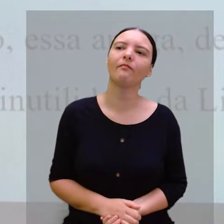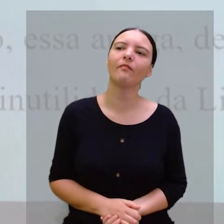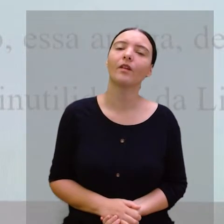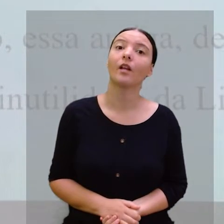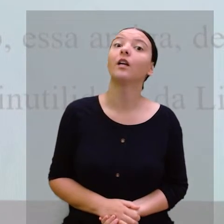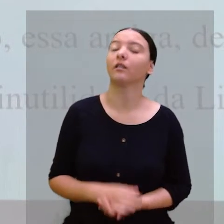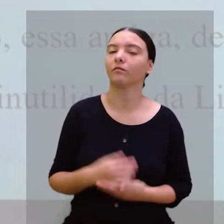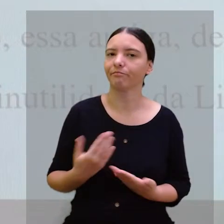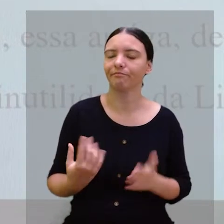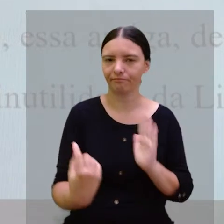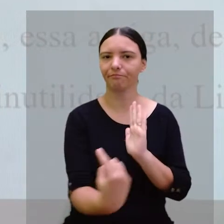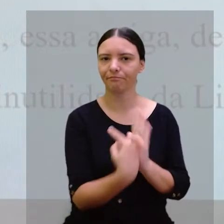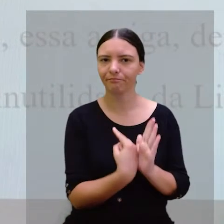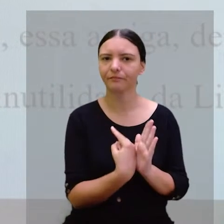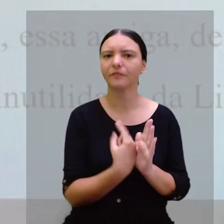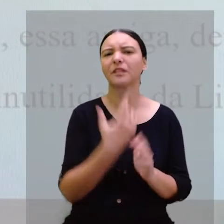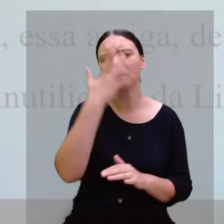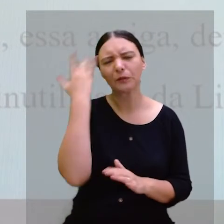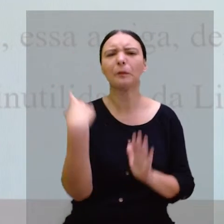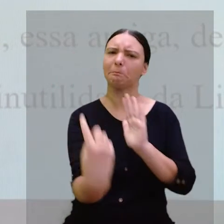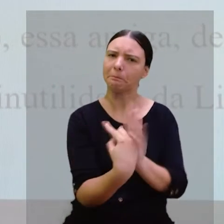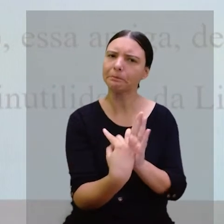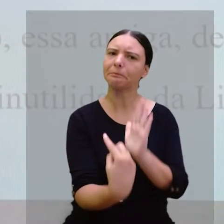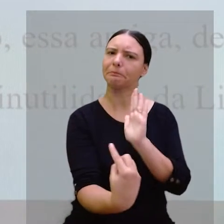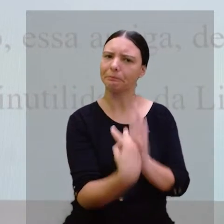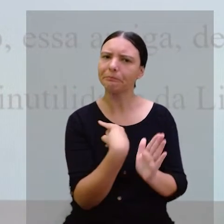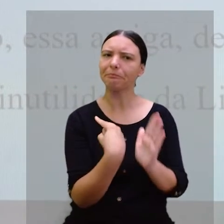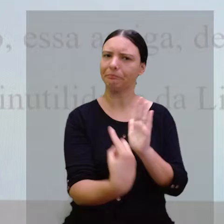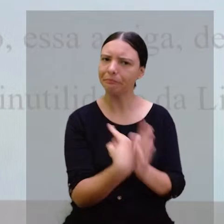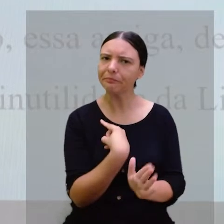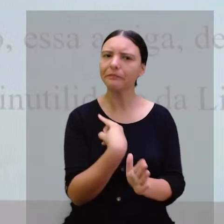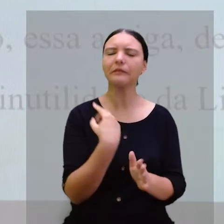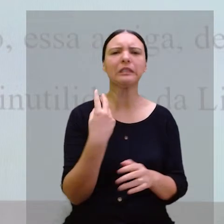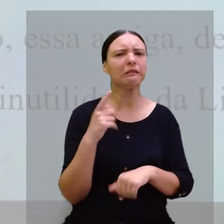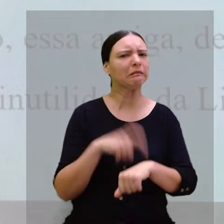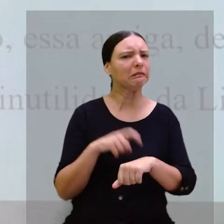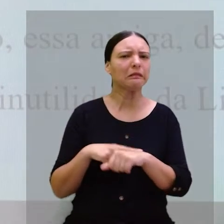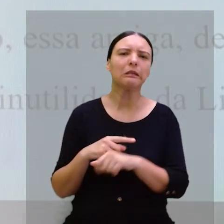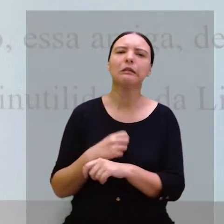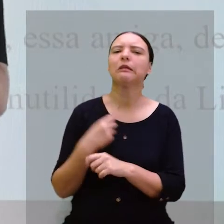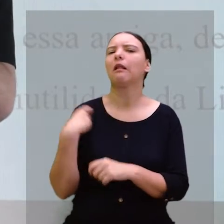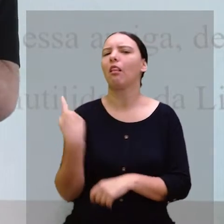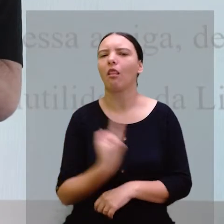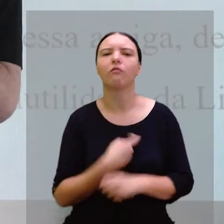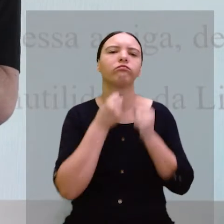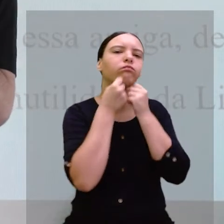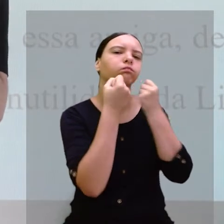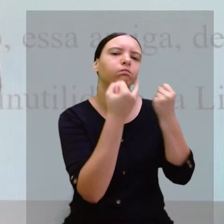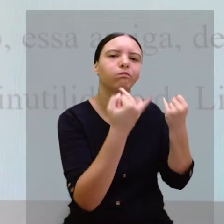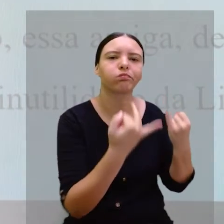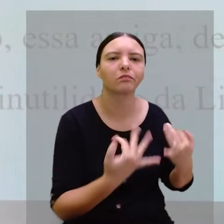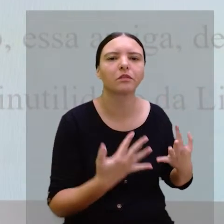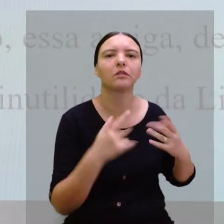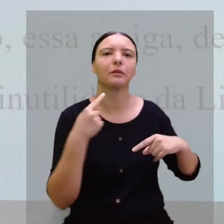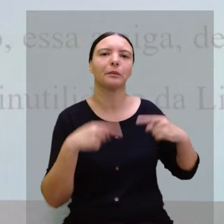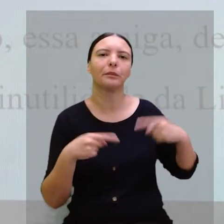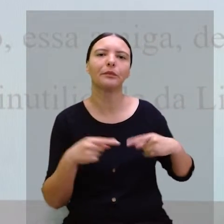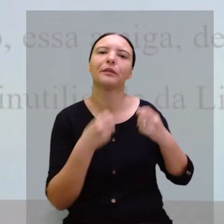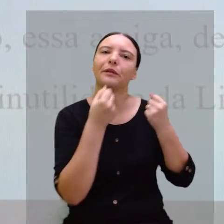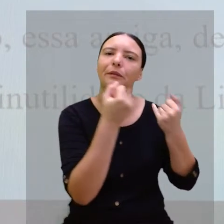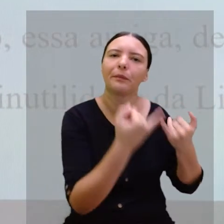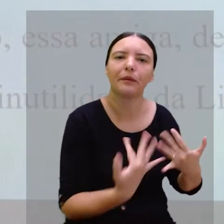Então teve essa pergunta, e a pessoa ficou perguntando isso por um tempão, sabe? E a gente explicando o interesse, a importância política,